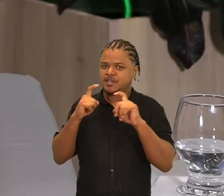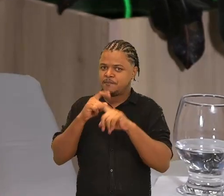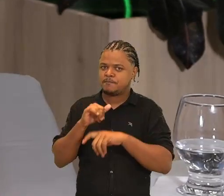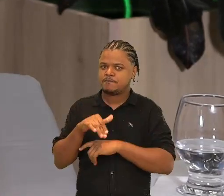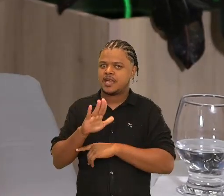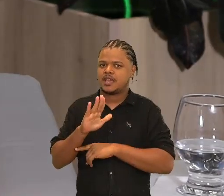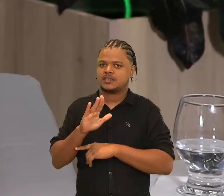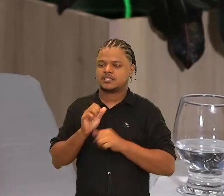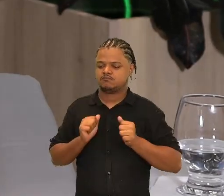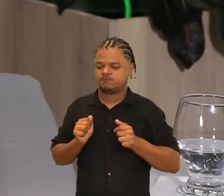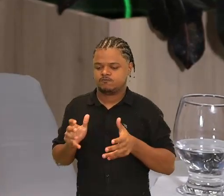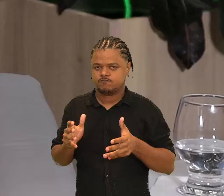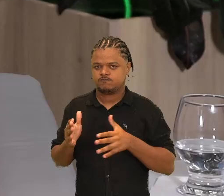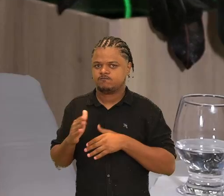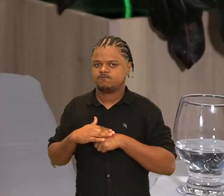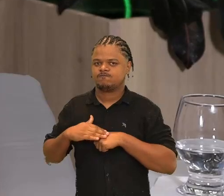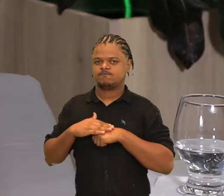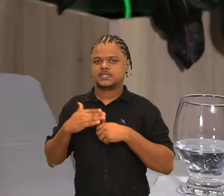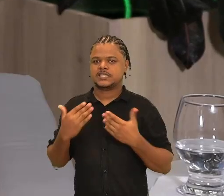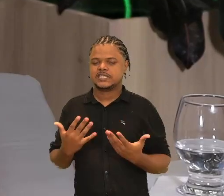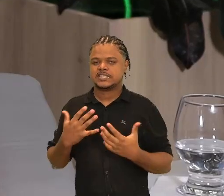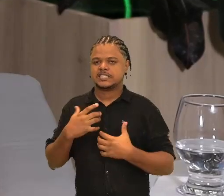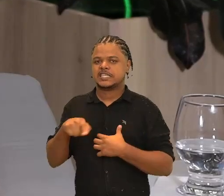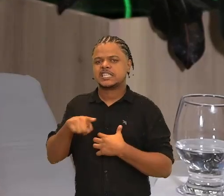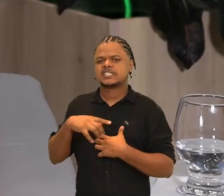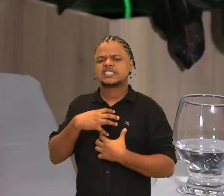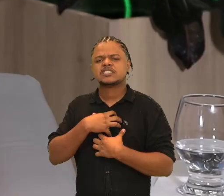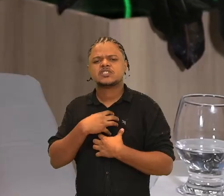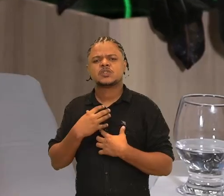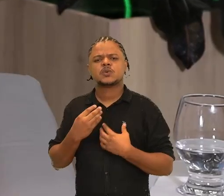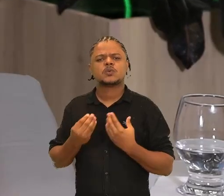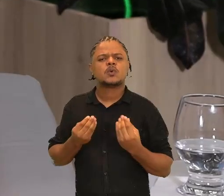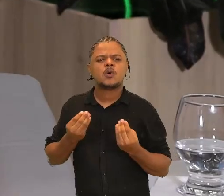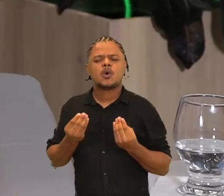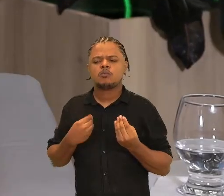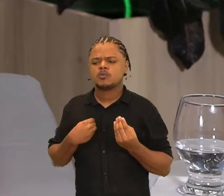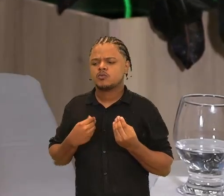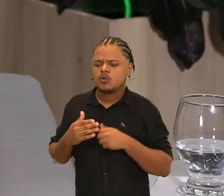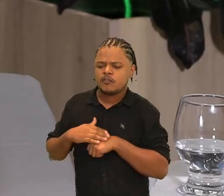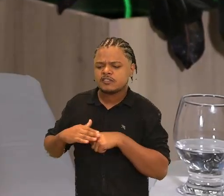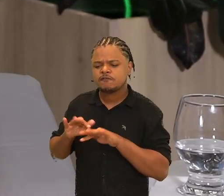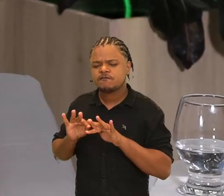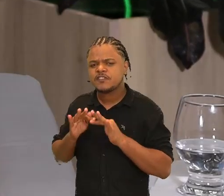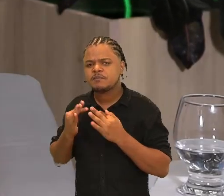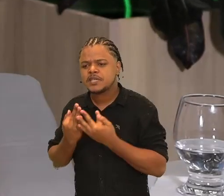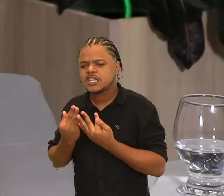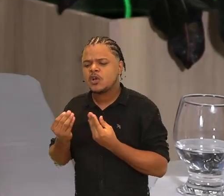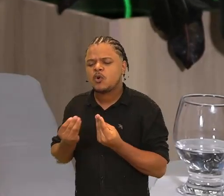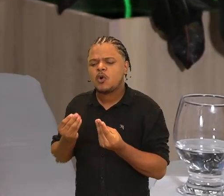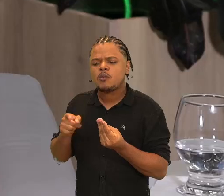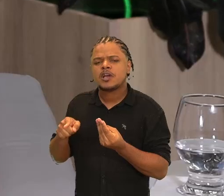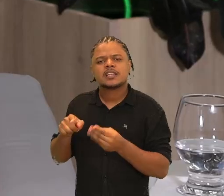essa abordagem. A gente precisa sentir como é que está a família estruturada emocionalmente para receber